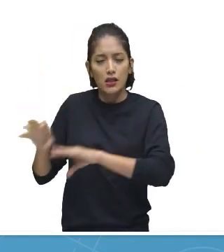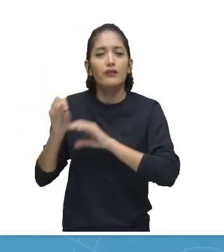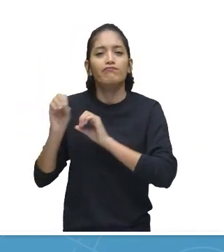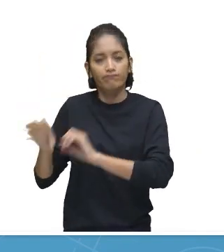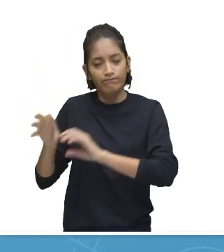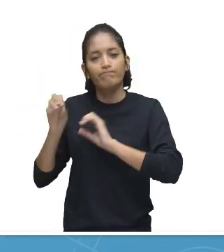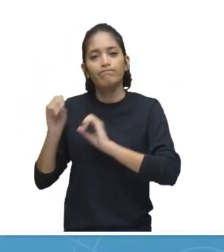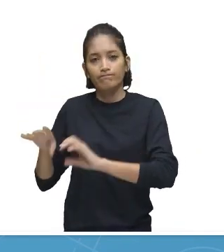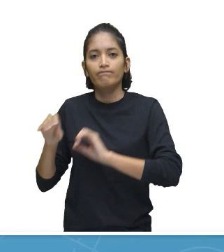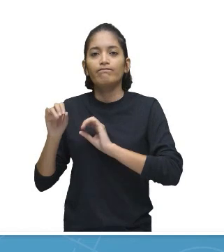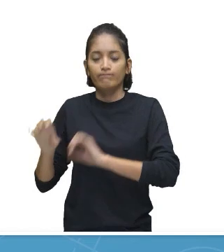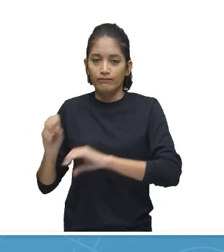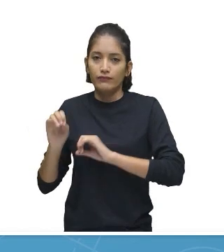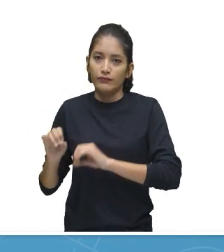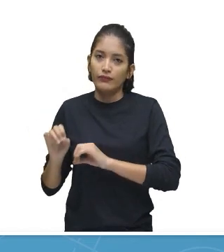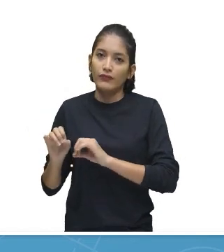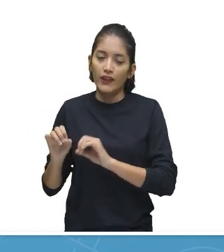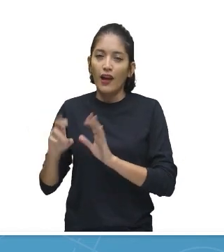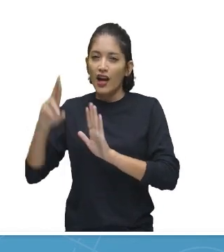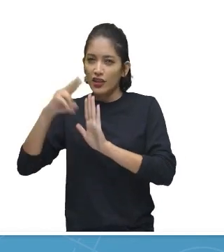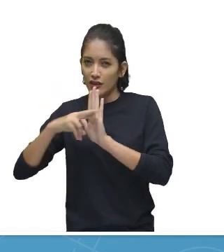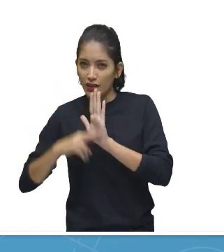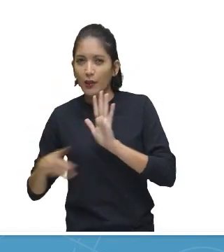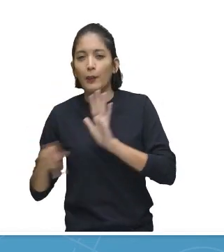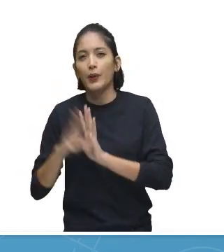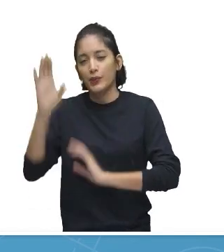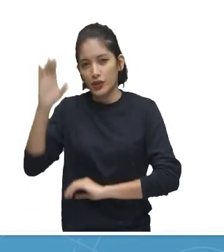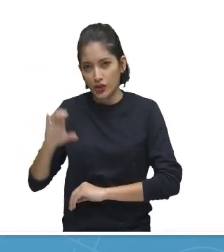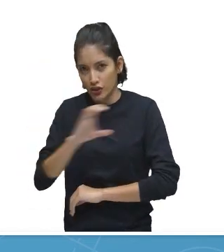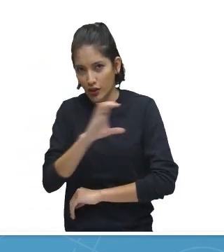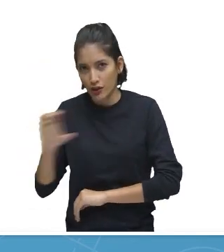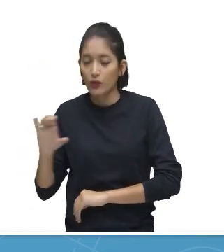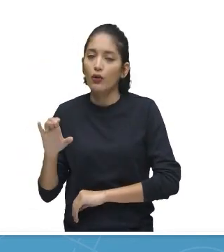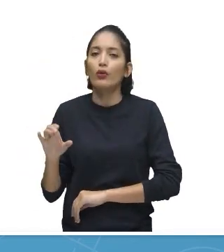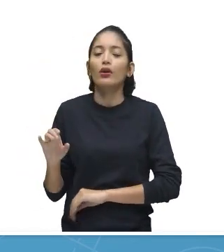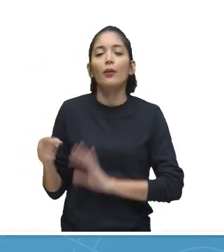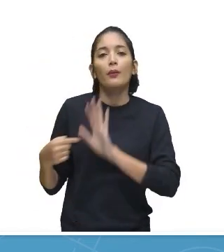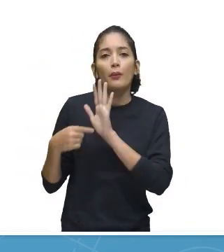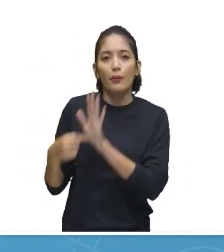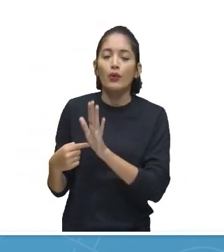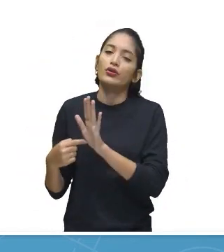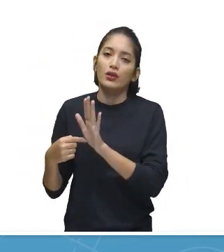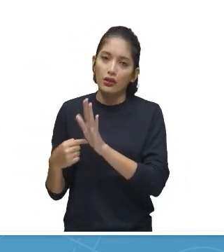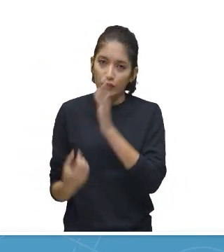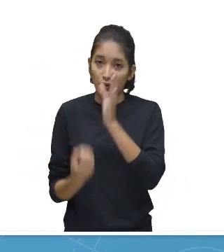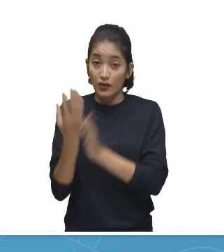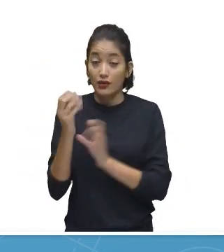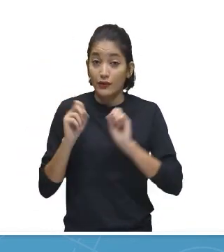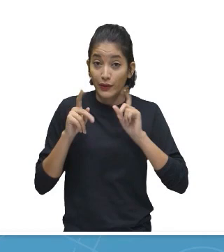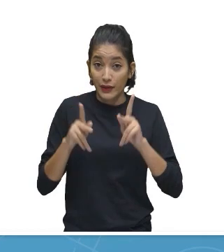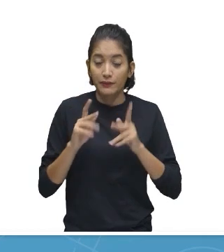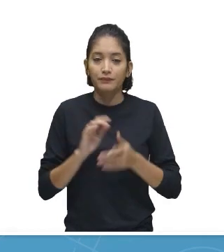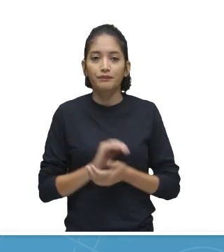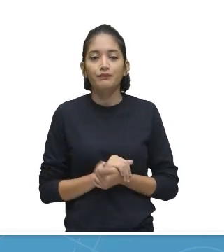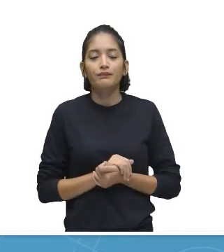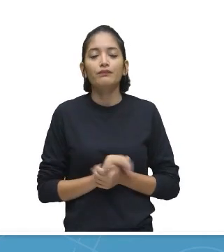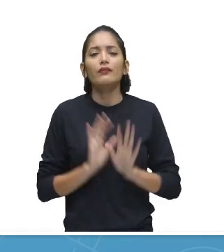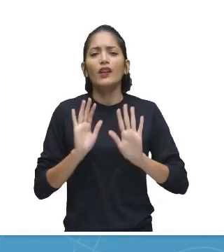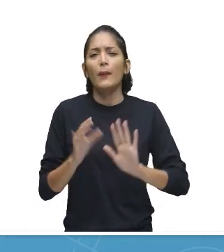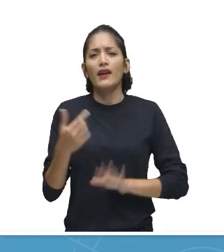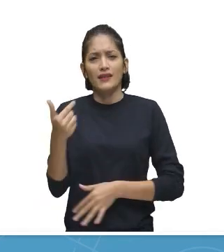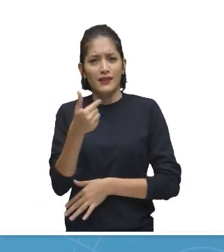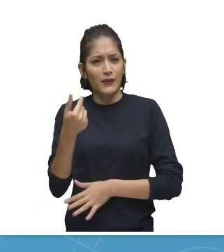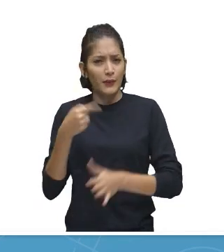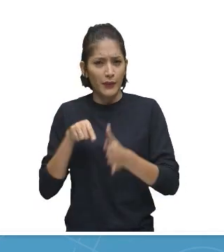né, os dogmas da Igreja Católica, ela passa isso nas suas composições, ok? E a nossa segunda